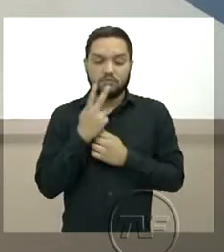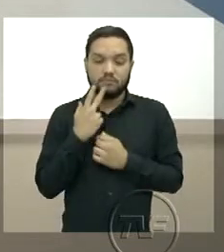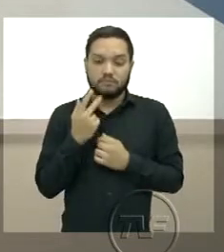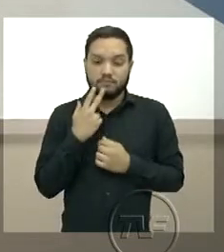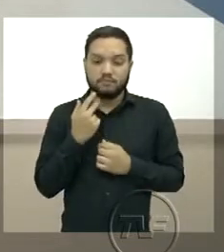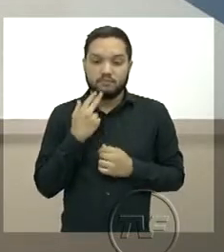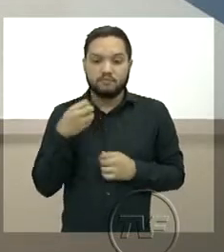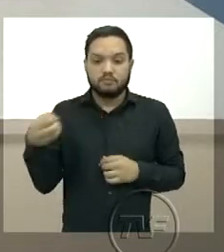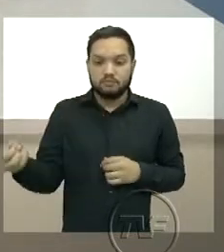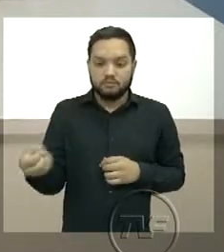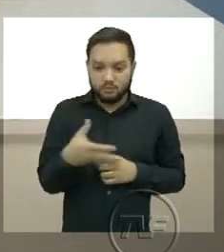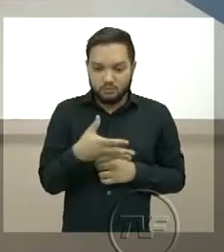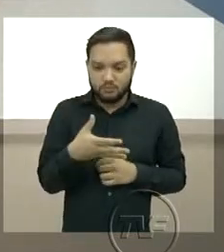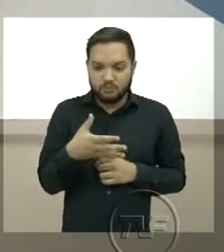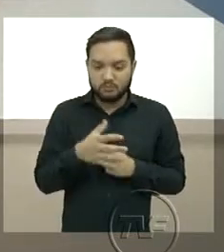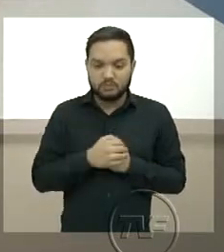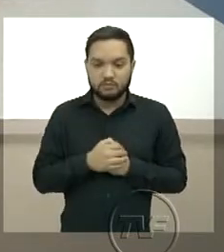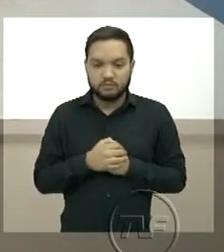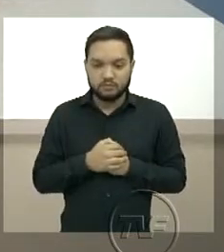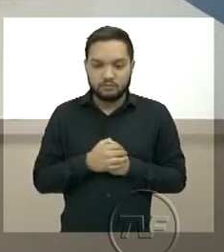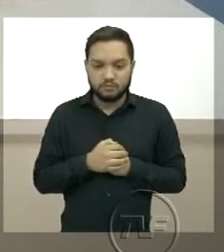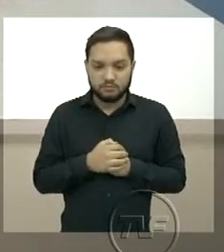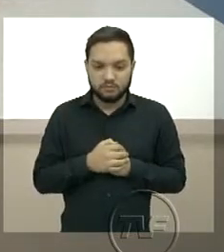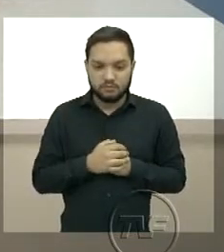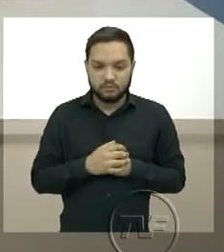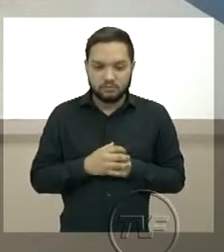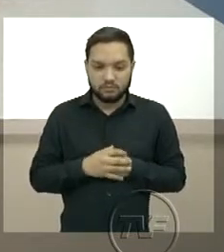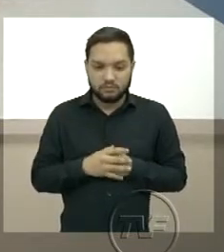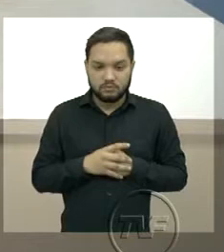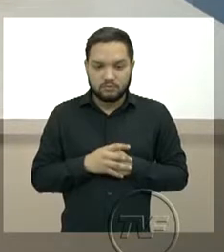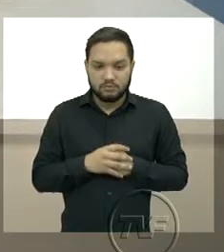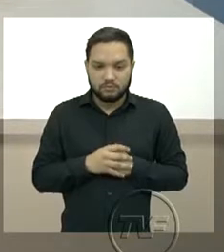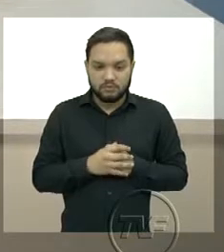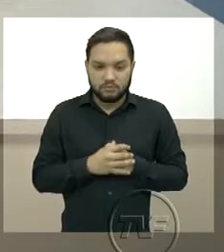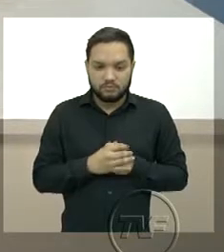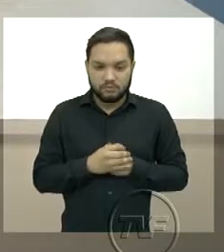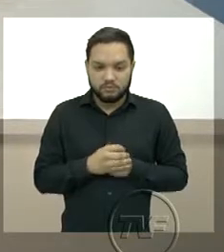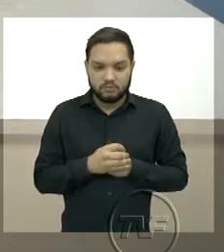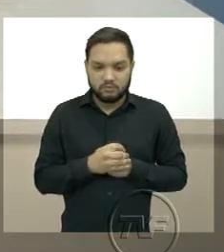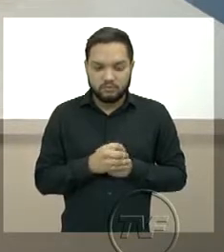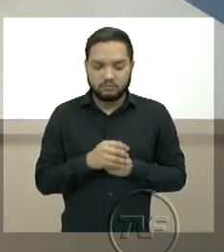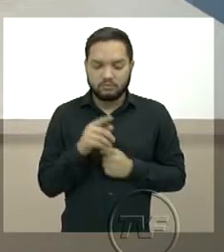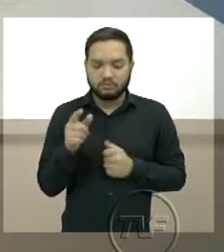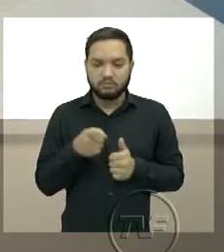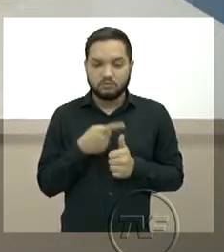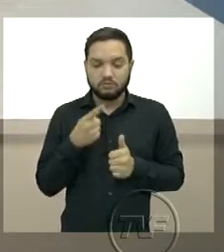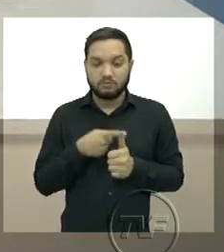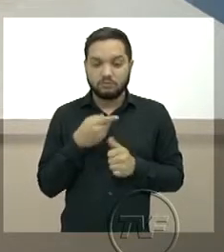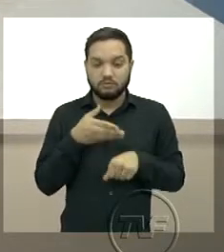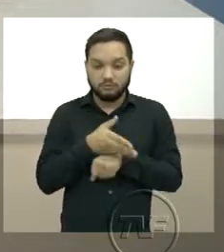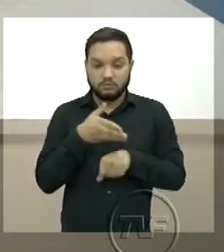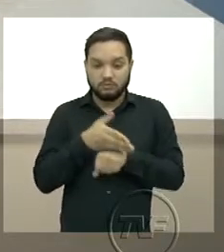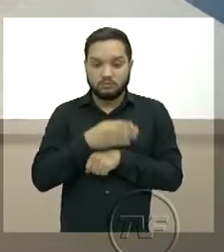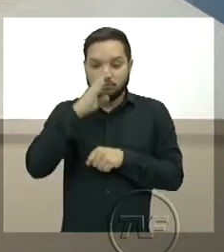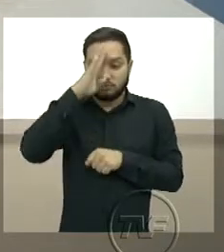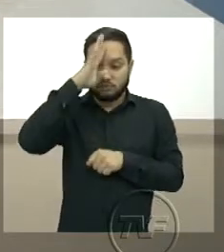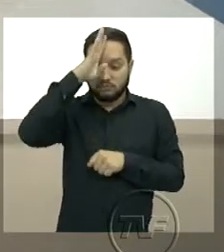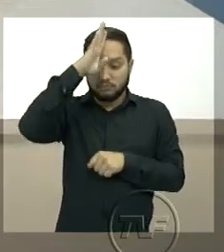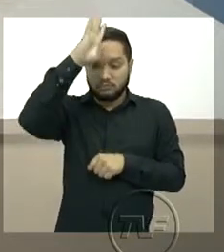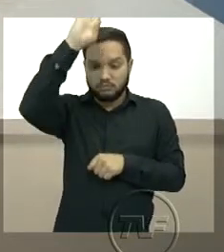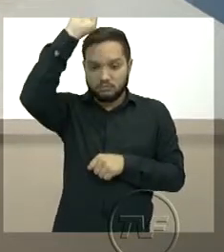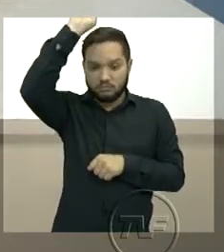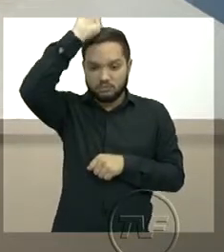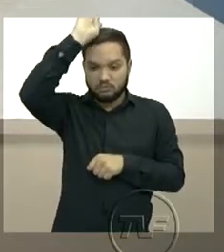novo Código da Cidade, né? Começando com a participação do Corpo de Bombeiros